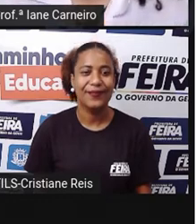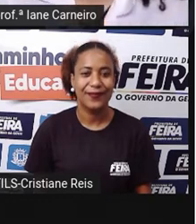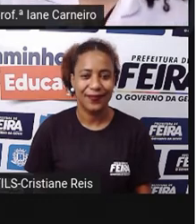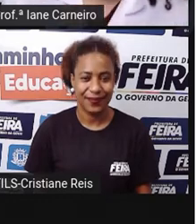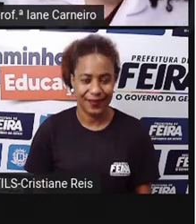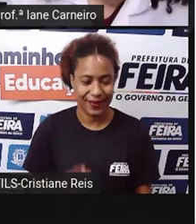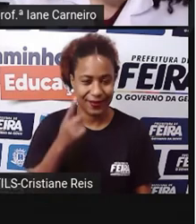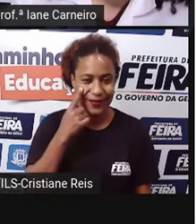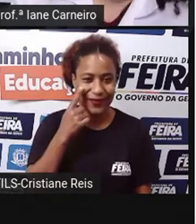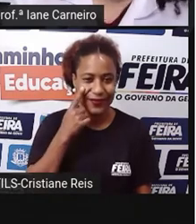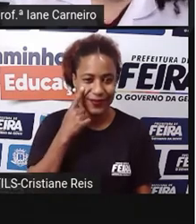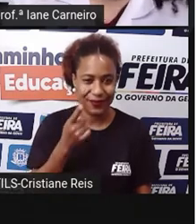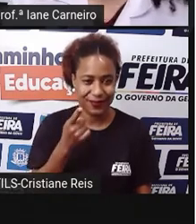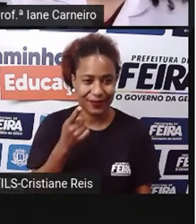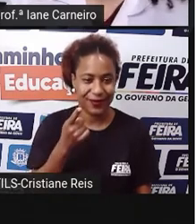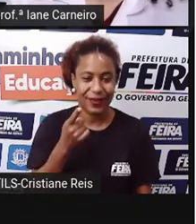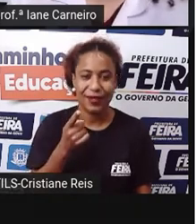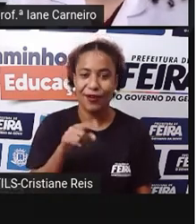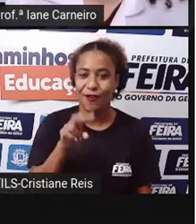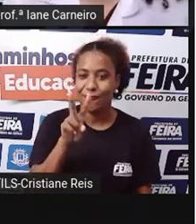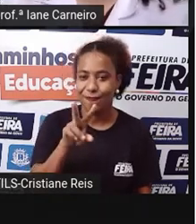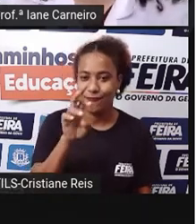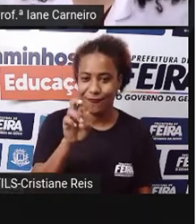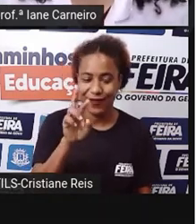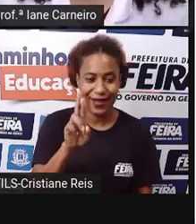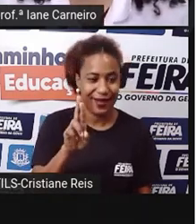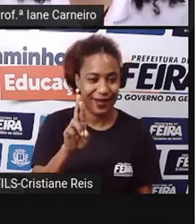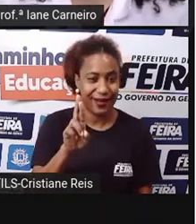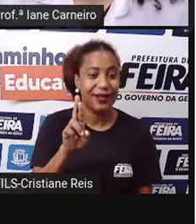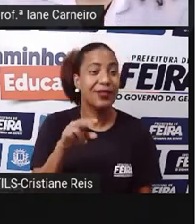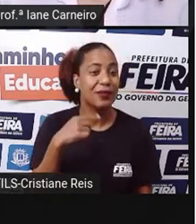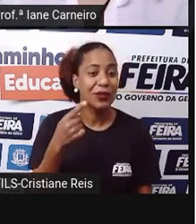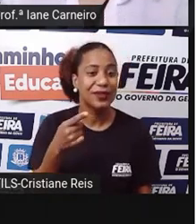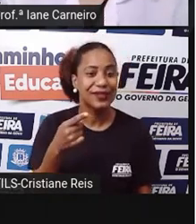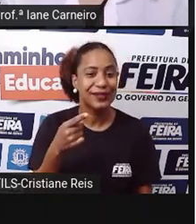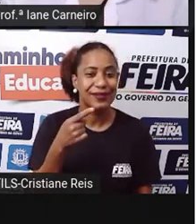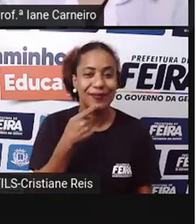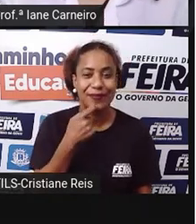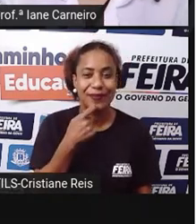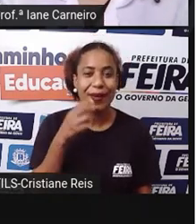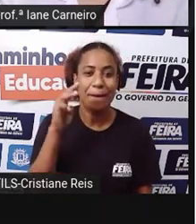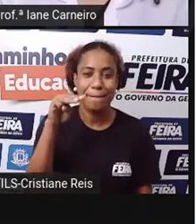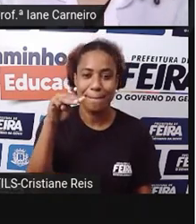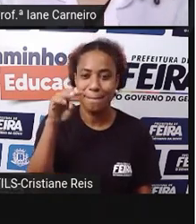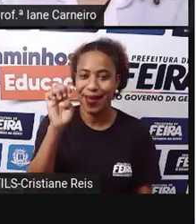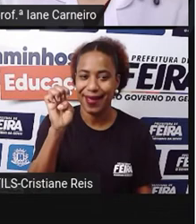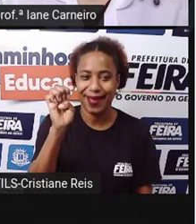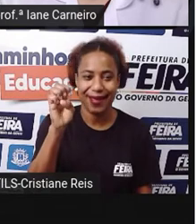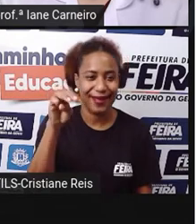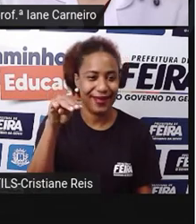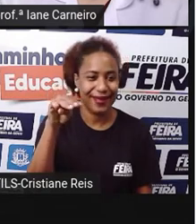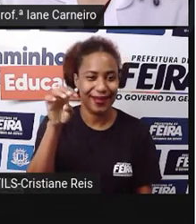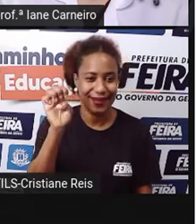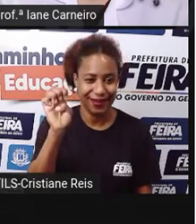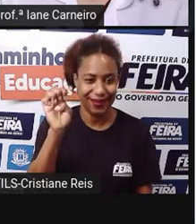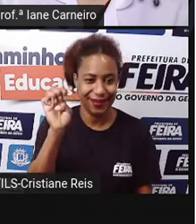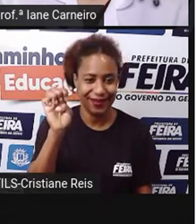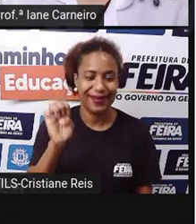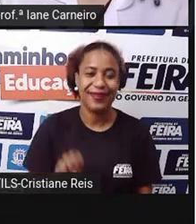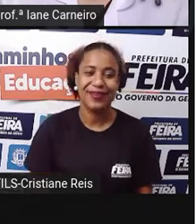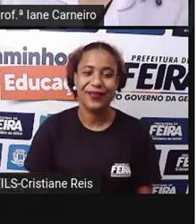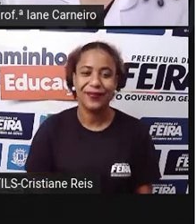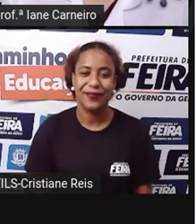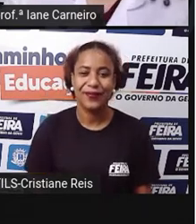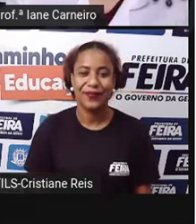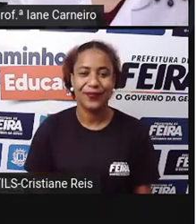Então a gente vai escrever. A primeira foi, ó. Ver, depois, né, né, ó. A gente já usou esse, agora